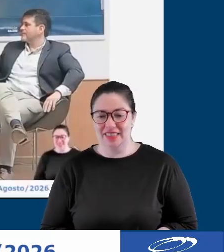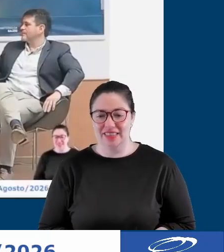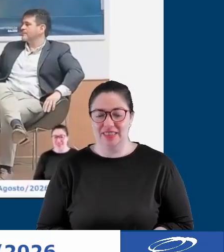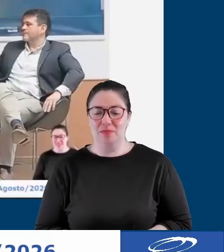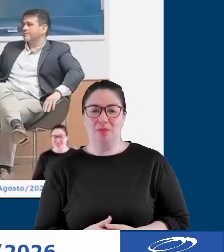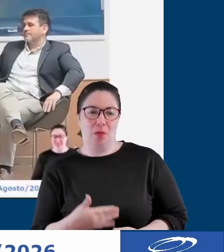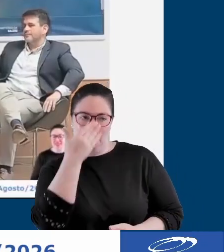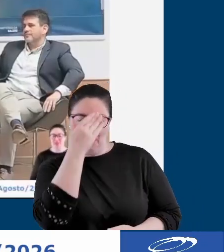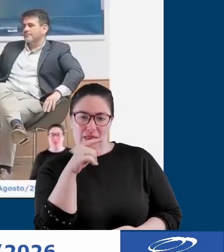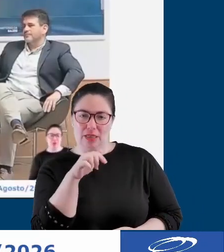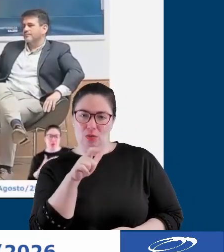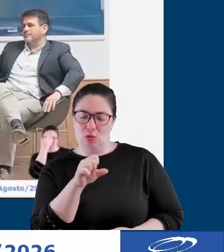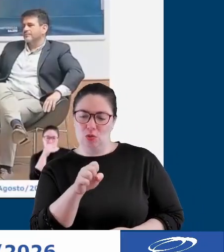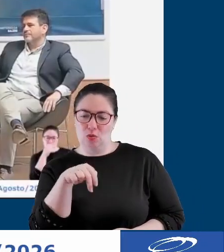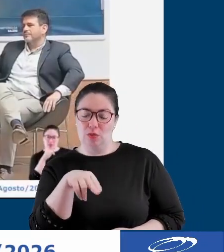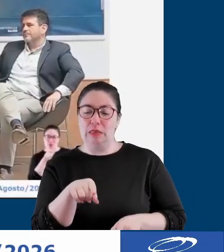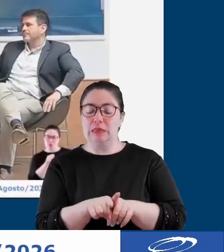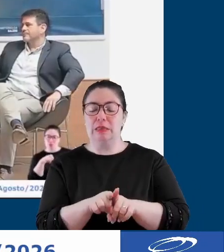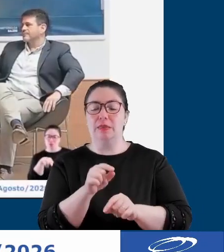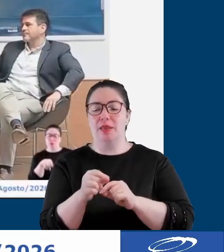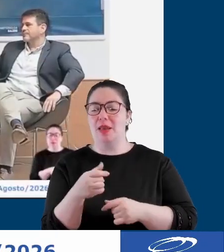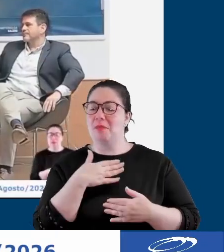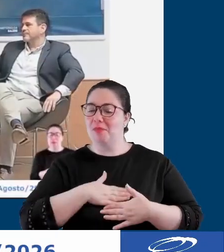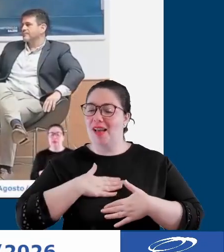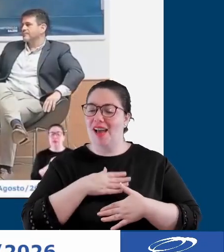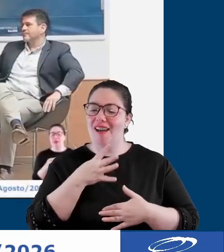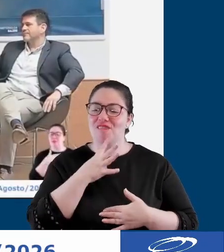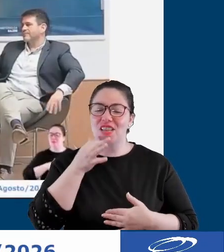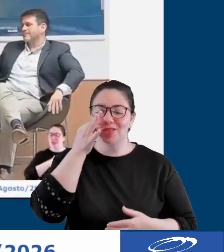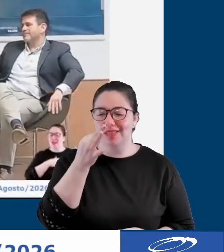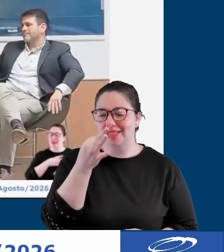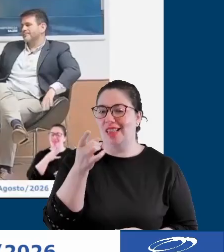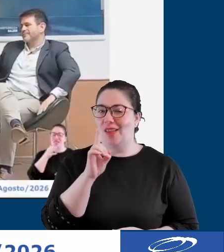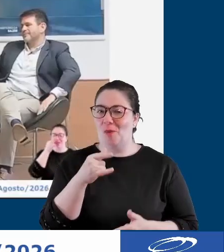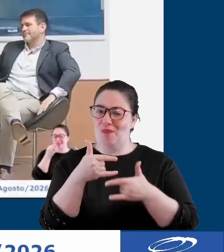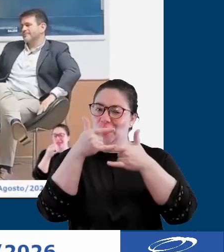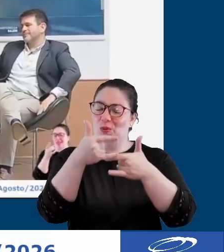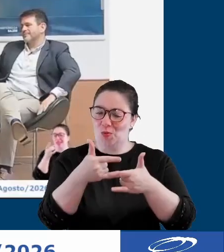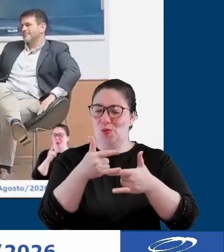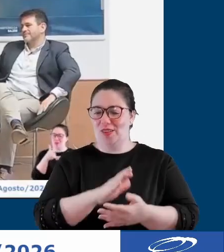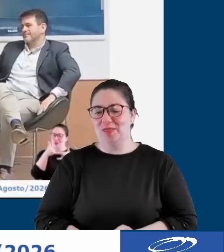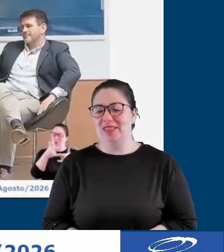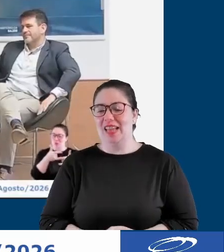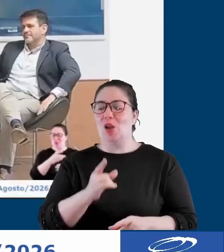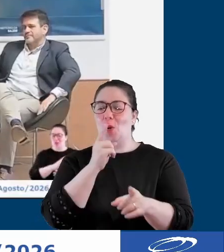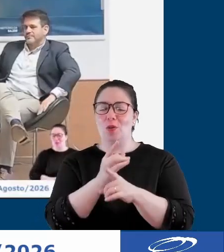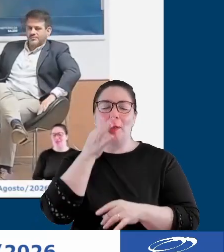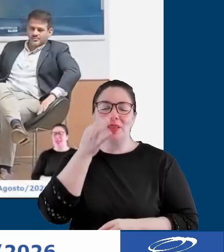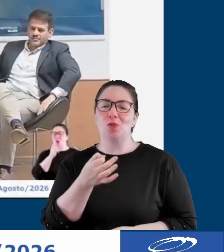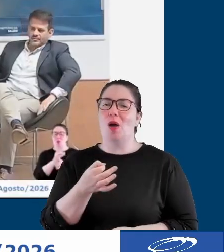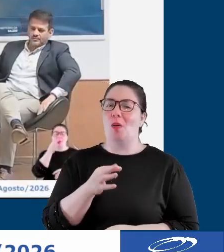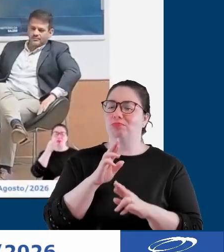sua participação. Foi um prazer te conhecer aqui virtualmente. Espero encontrá-lo em breve também, pessoalmente, em